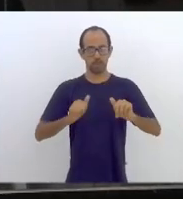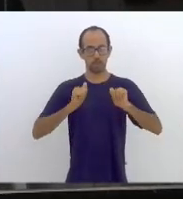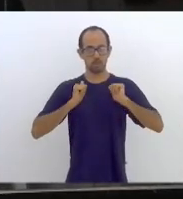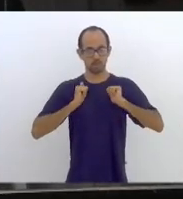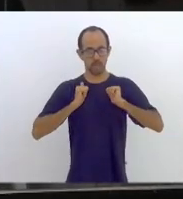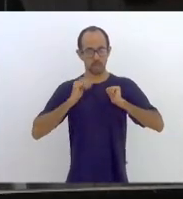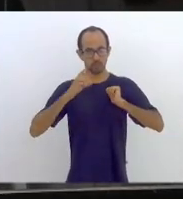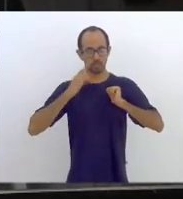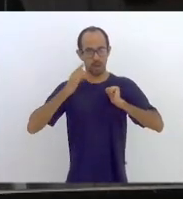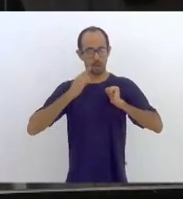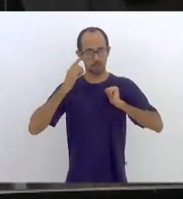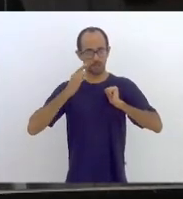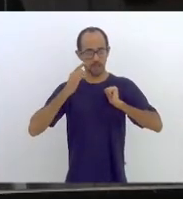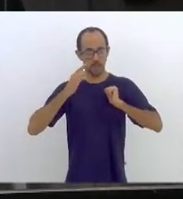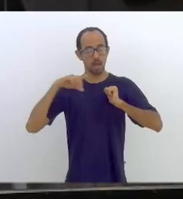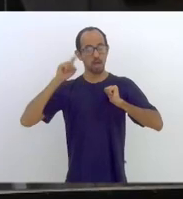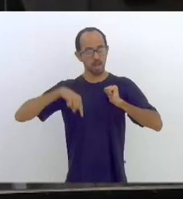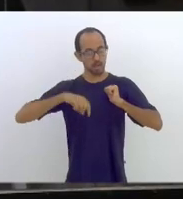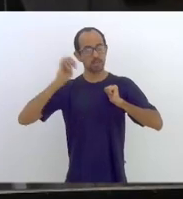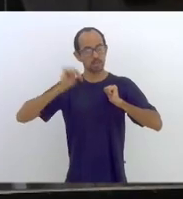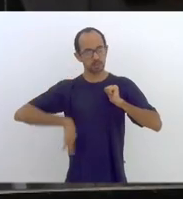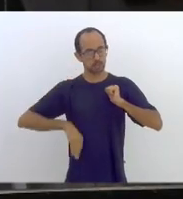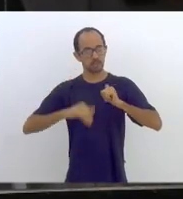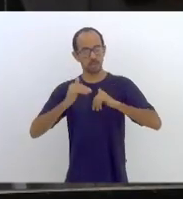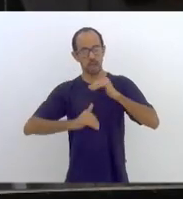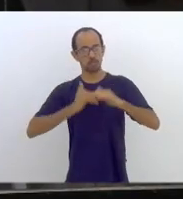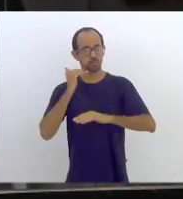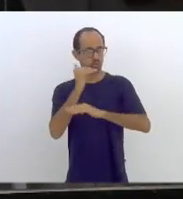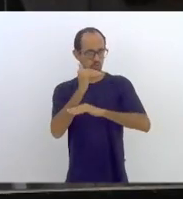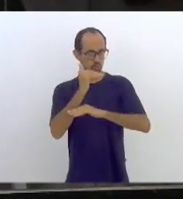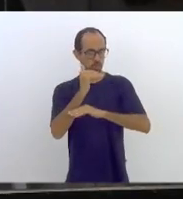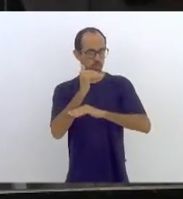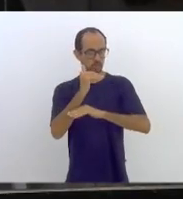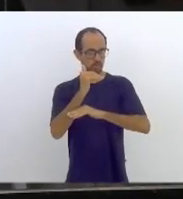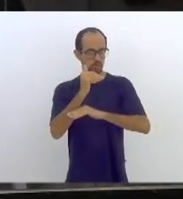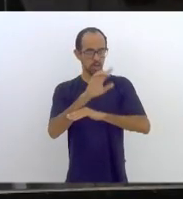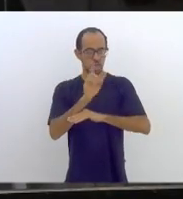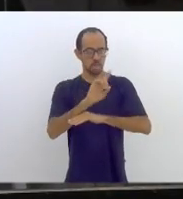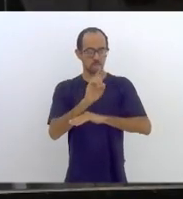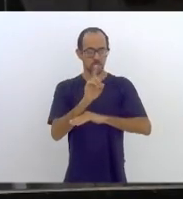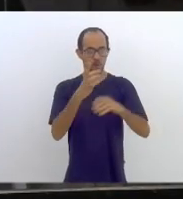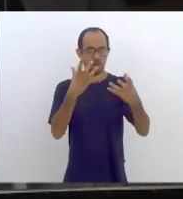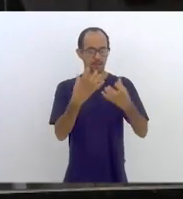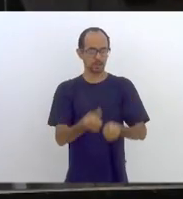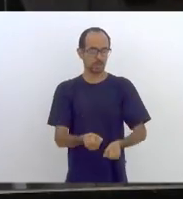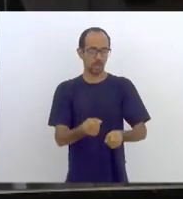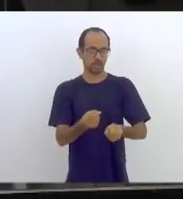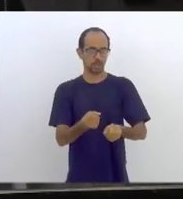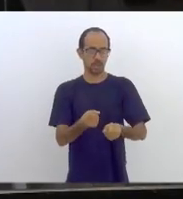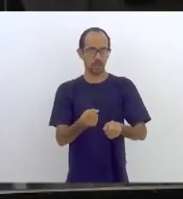É sim absoluta e não admite relativização